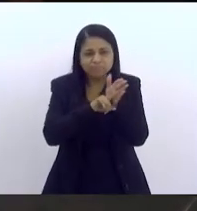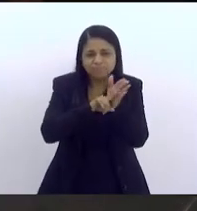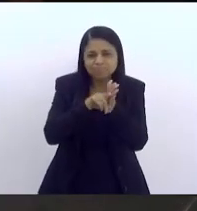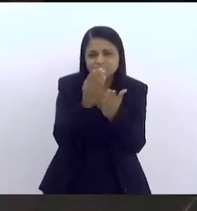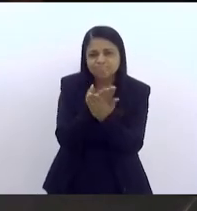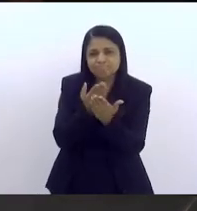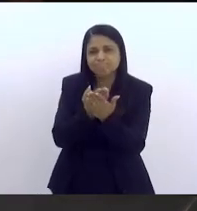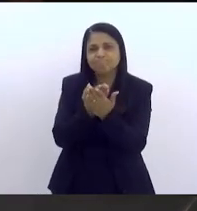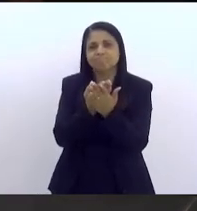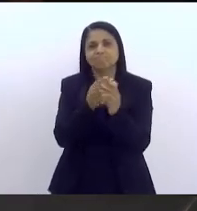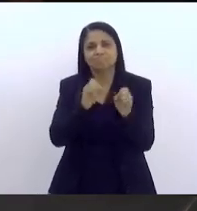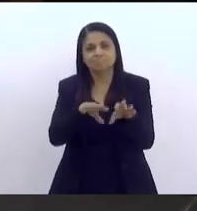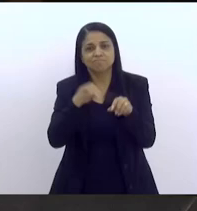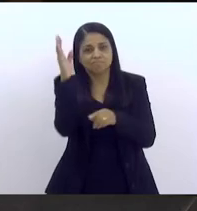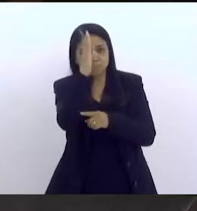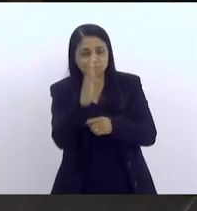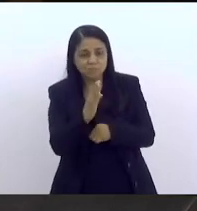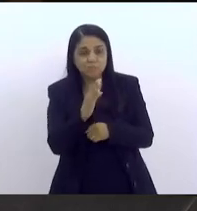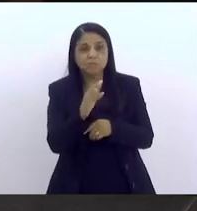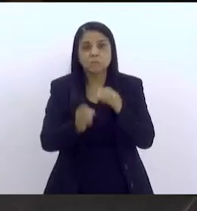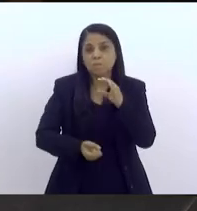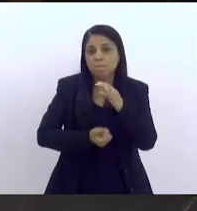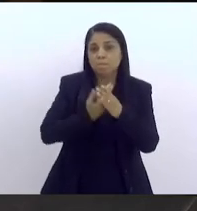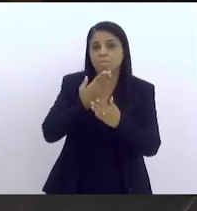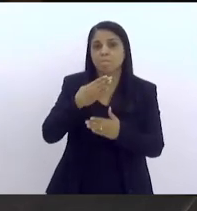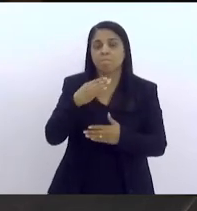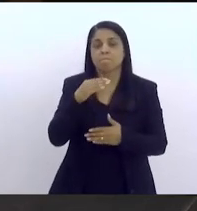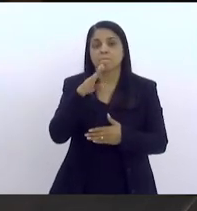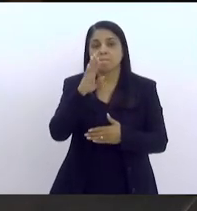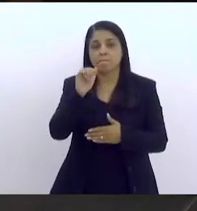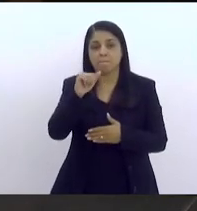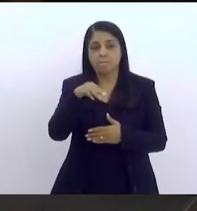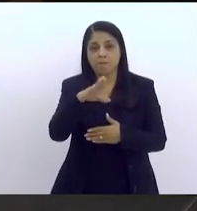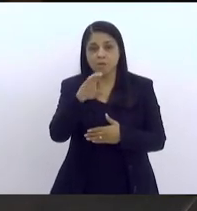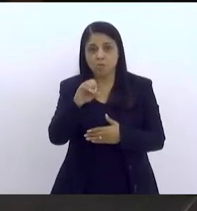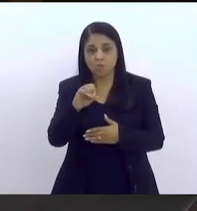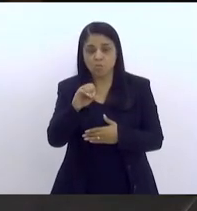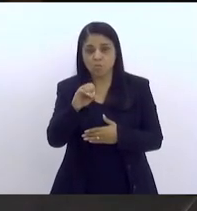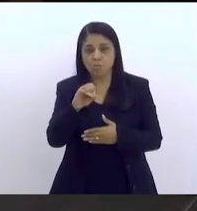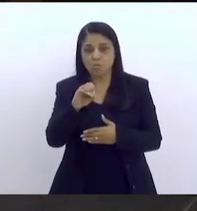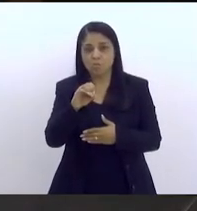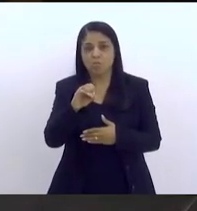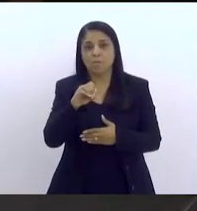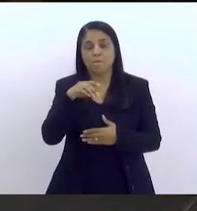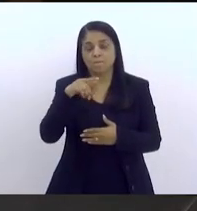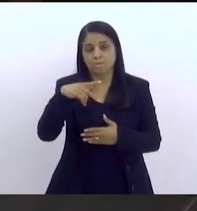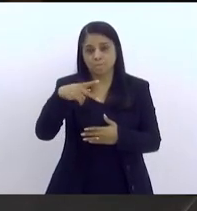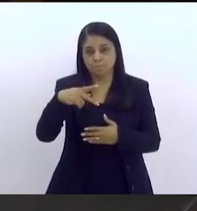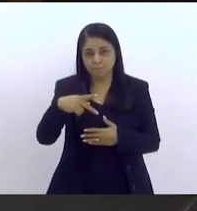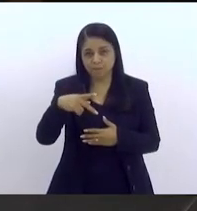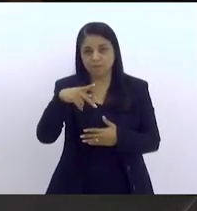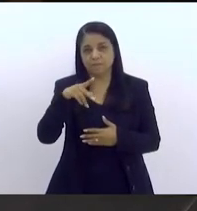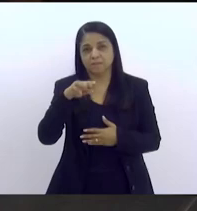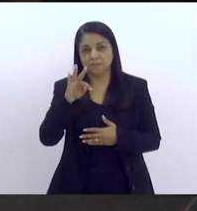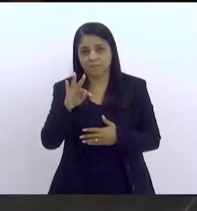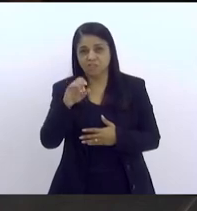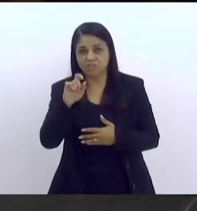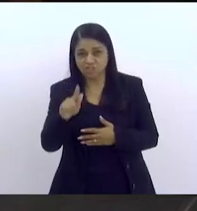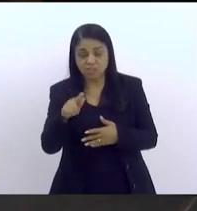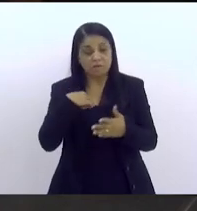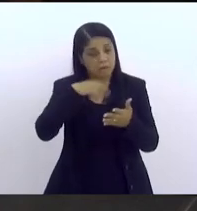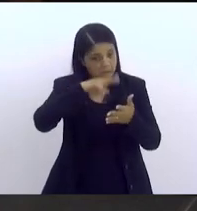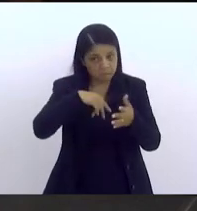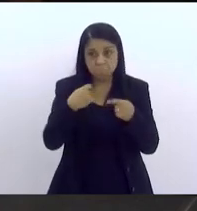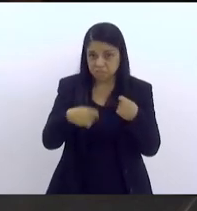produzido pelo banco ptg pactual já leram precisam ler o relatório traz mais elas